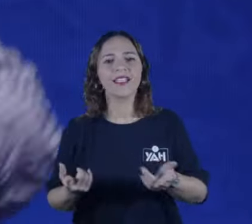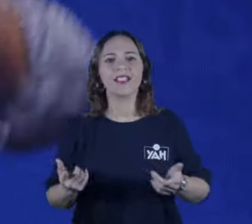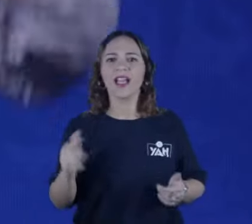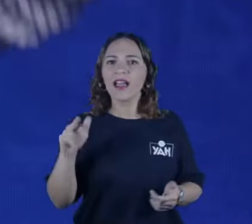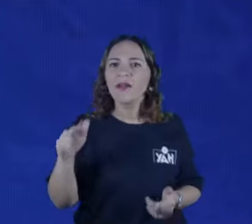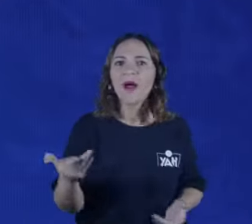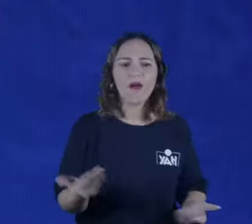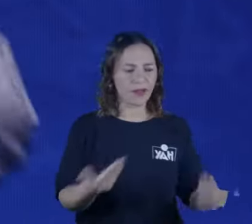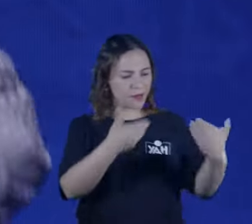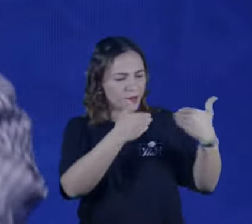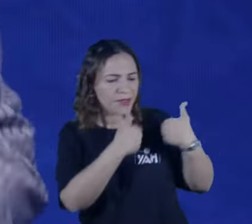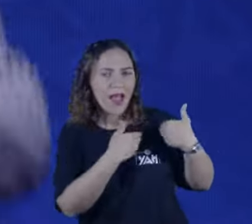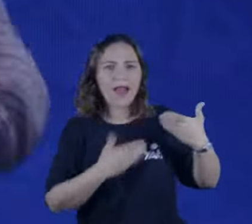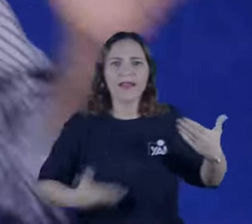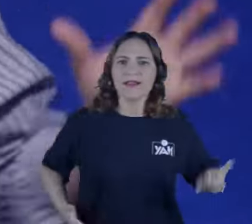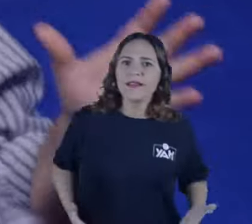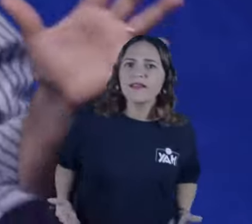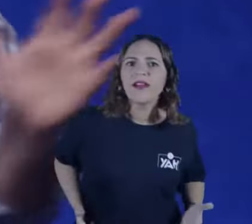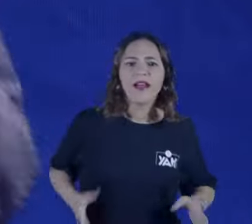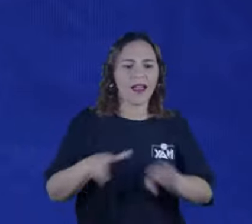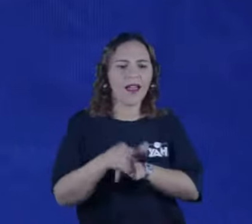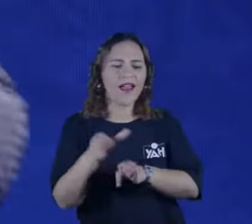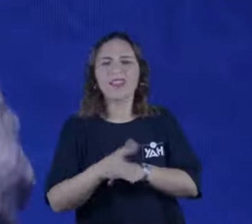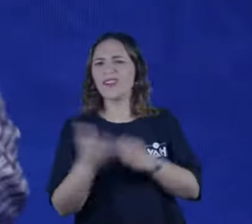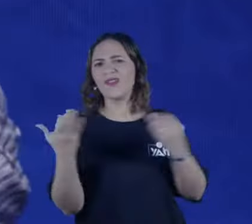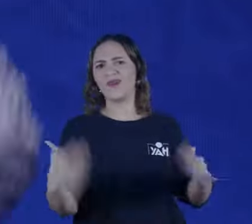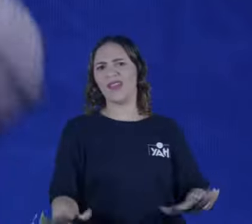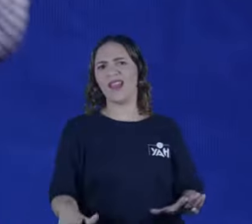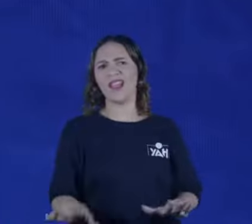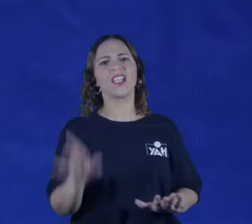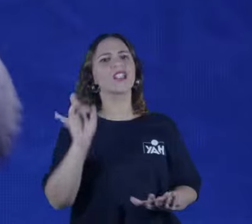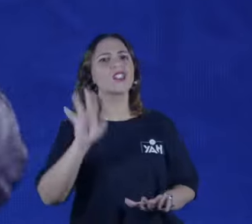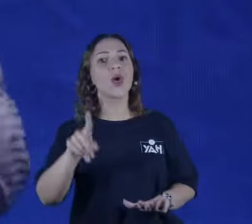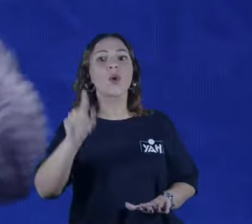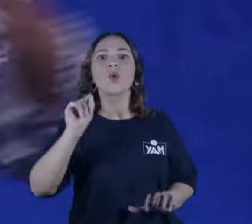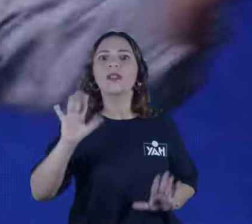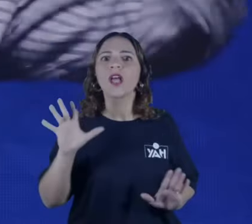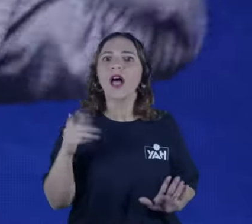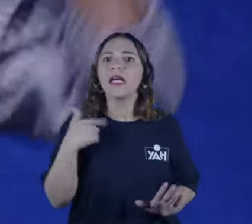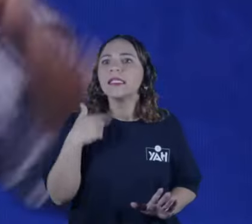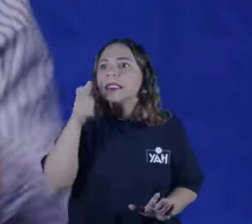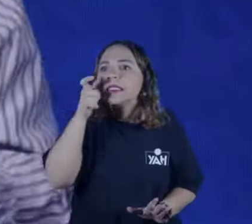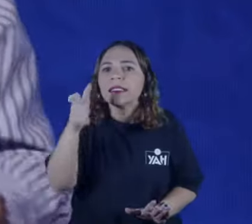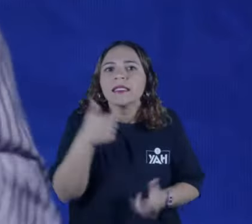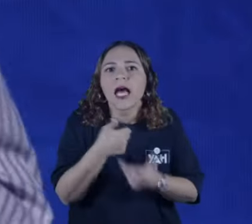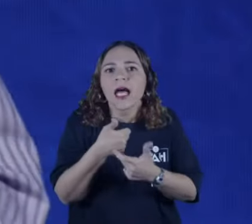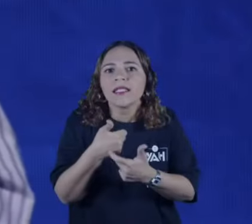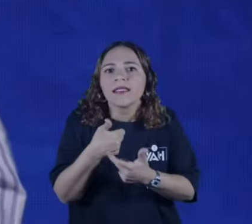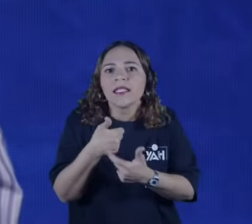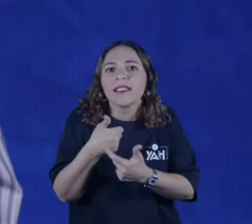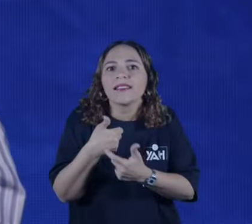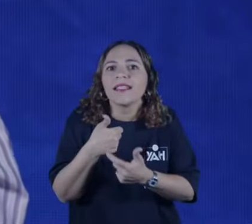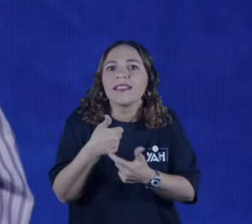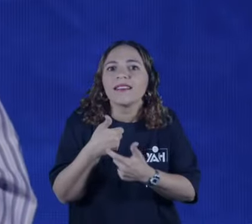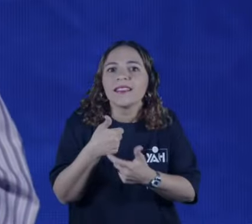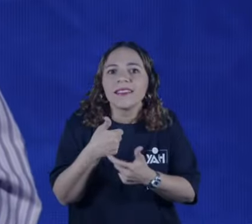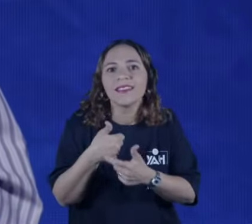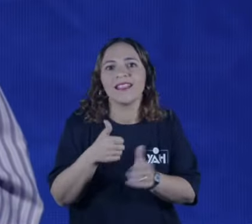tendo responsabilidades, tendo pastoreio. Eles não querem isso, eles querem que você fique seguindo esses